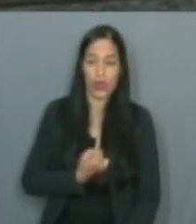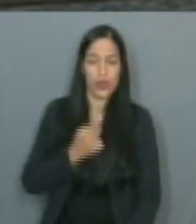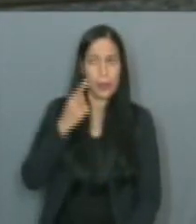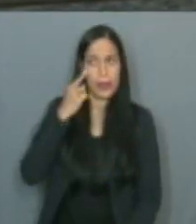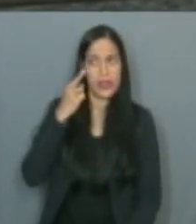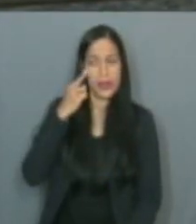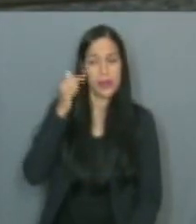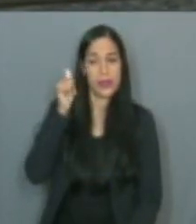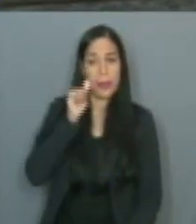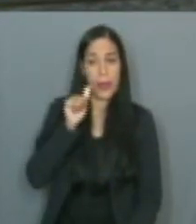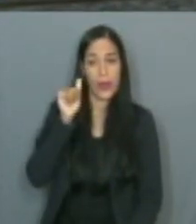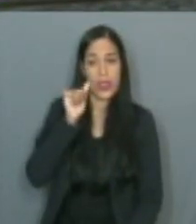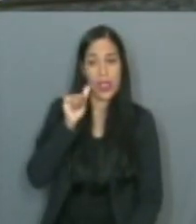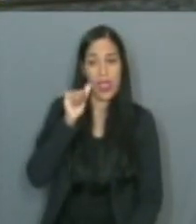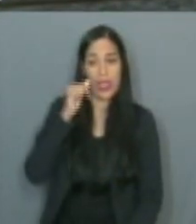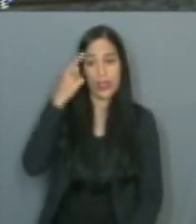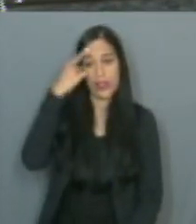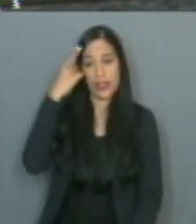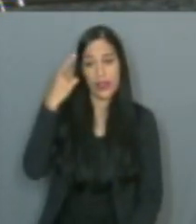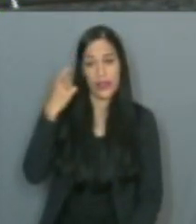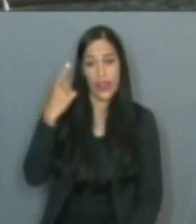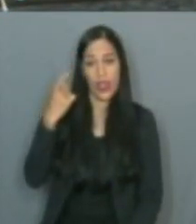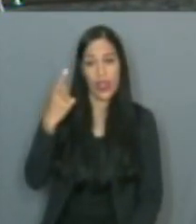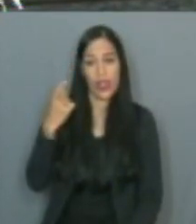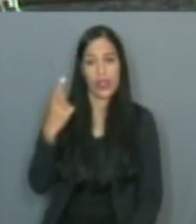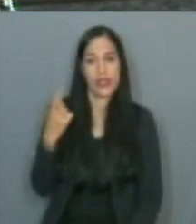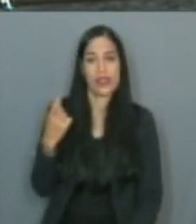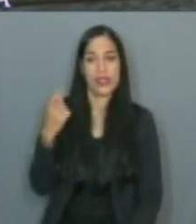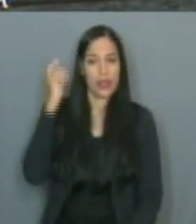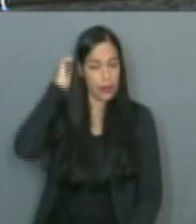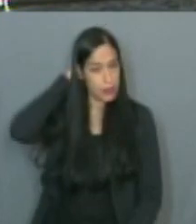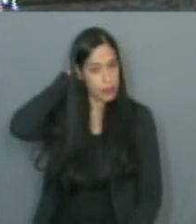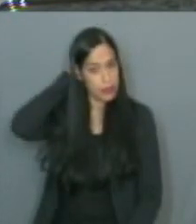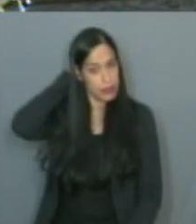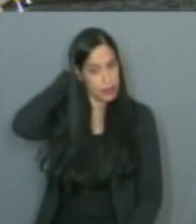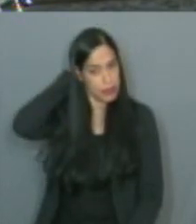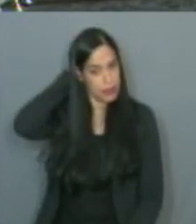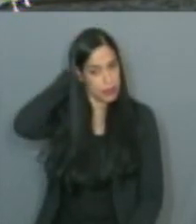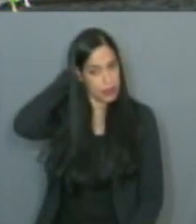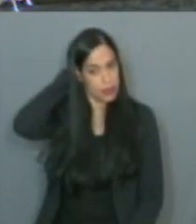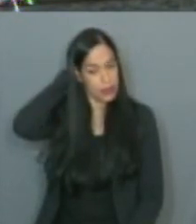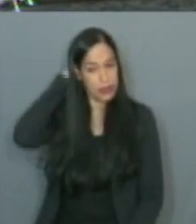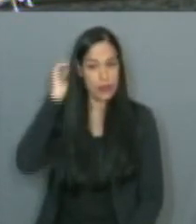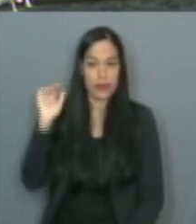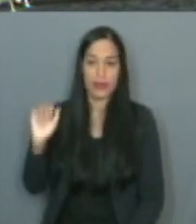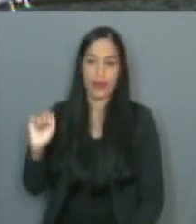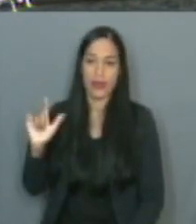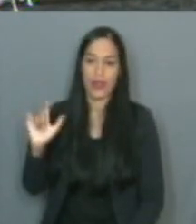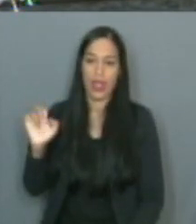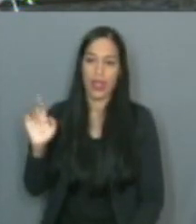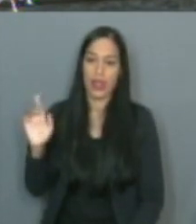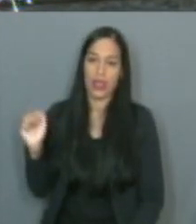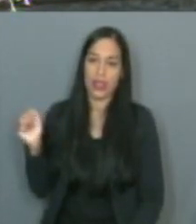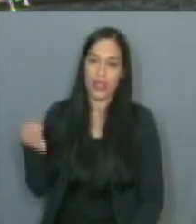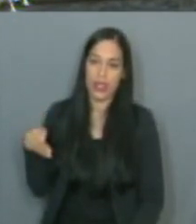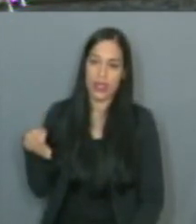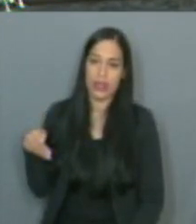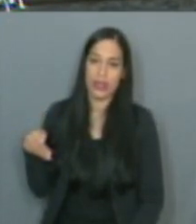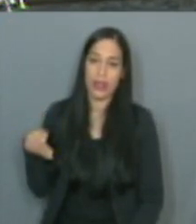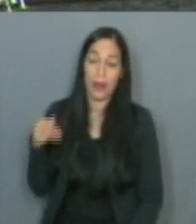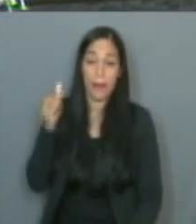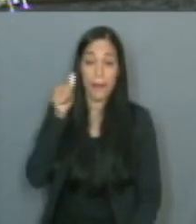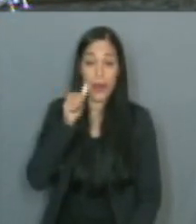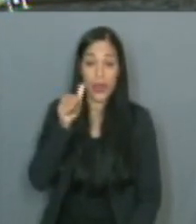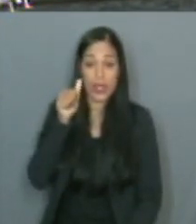mulheres em situação de violência. Felipe Alecrim, meu querido, mulheres em situação de